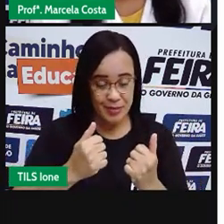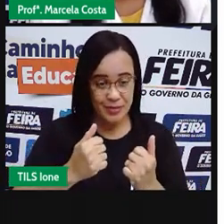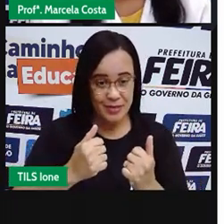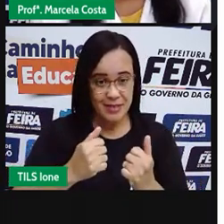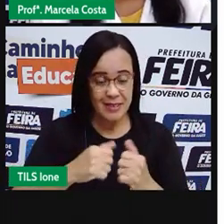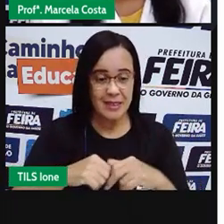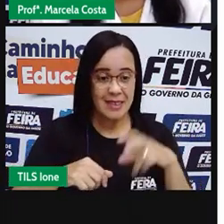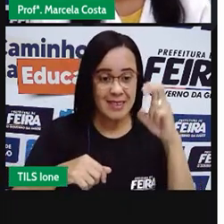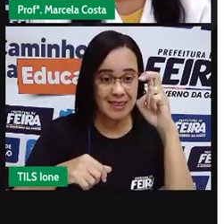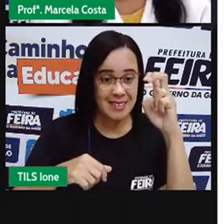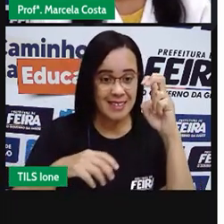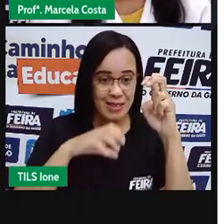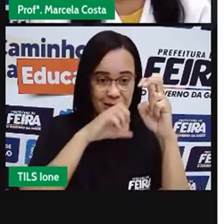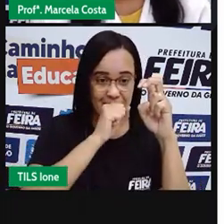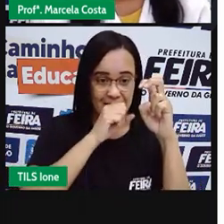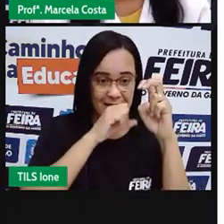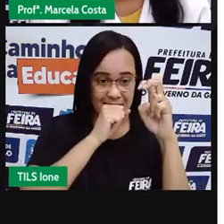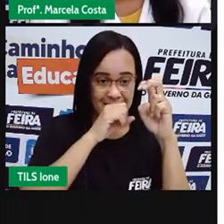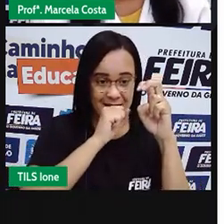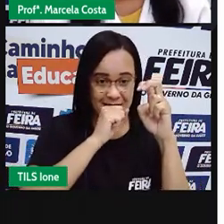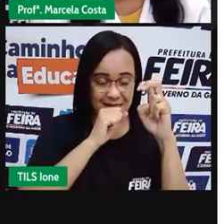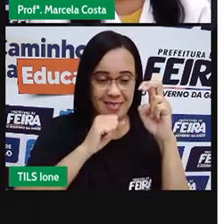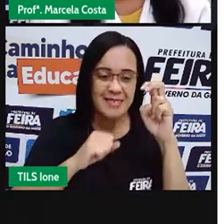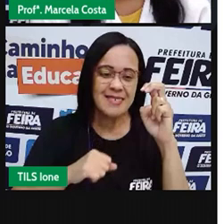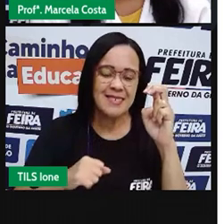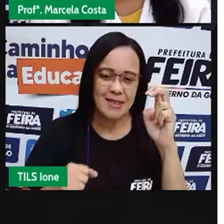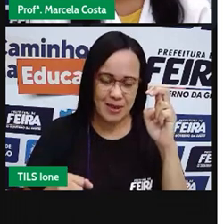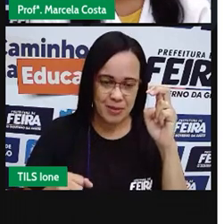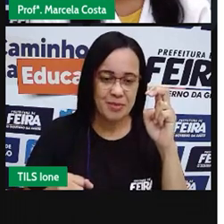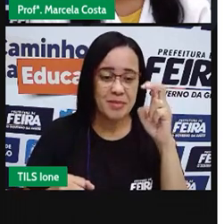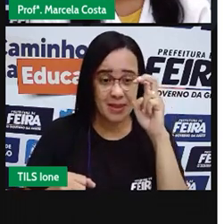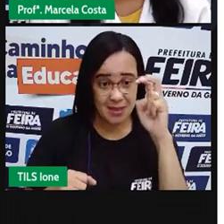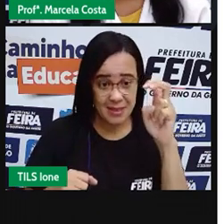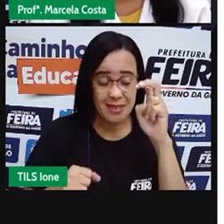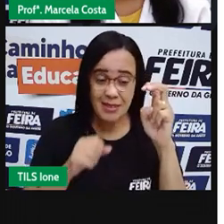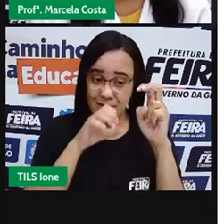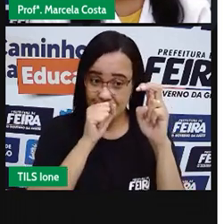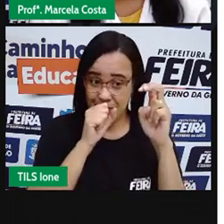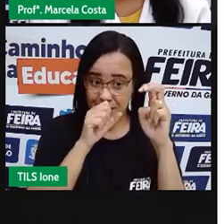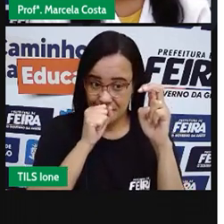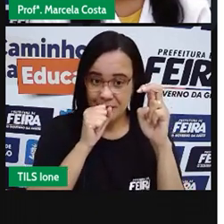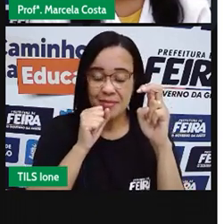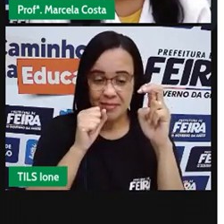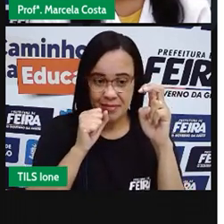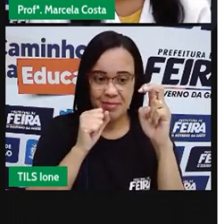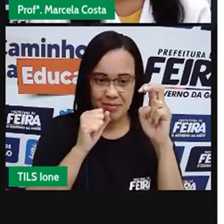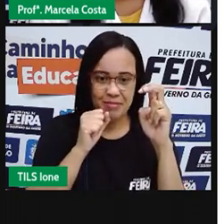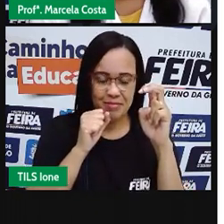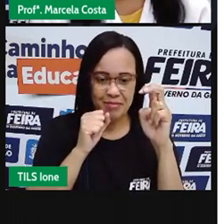5 laranjas. Ó, 5 laranjas.